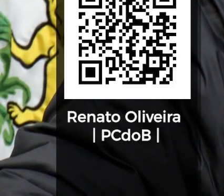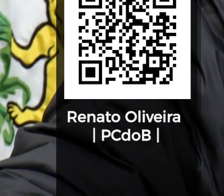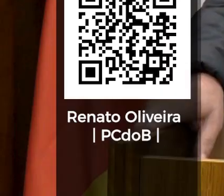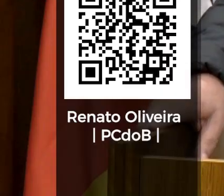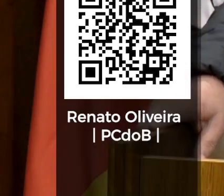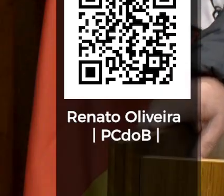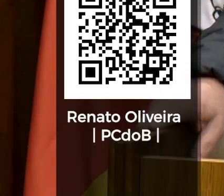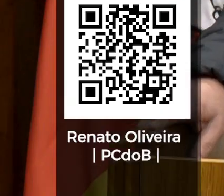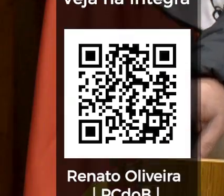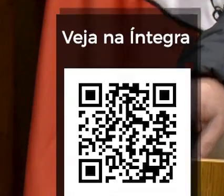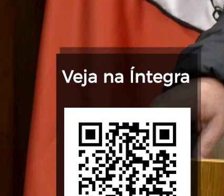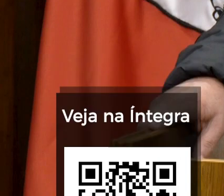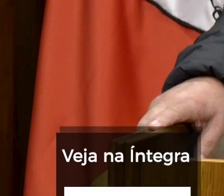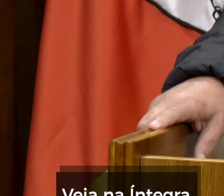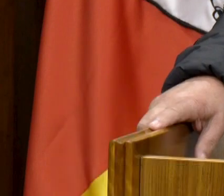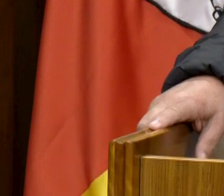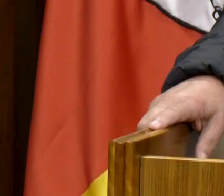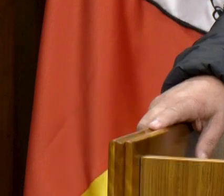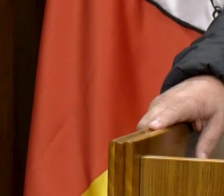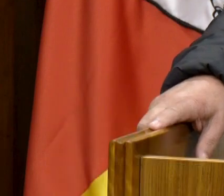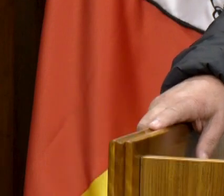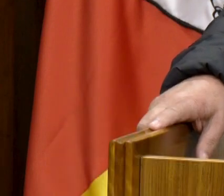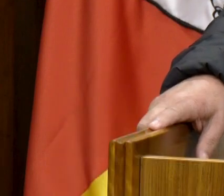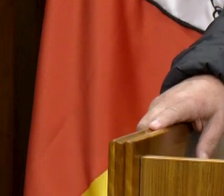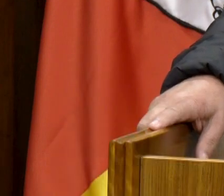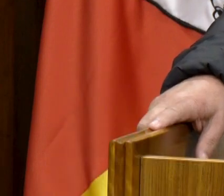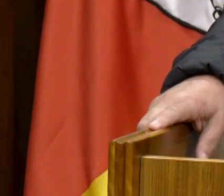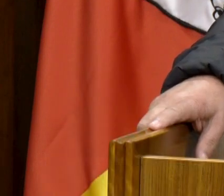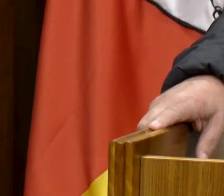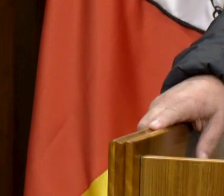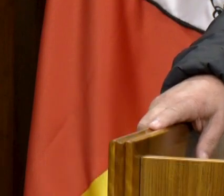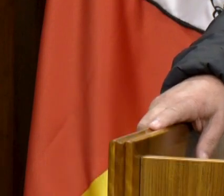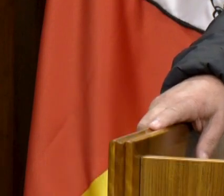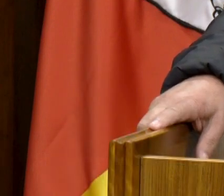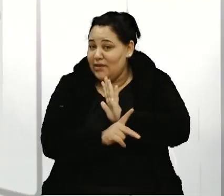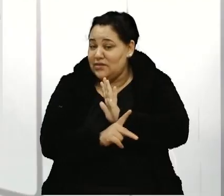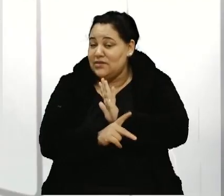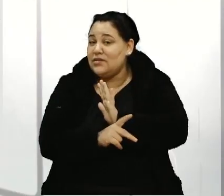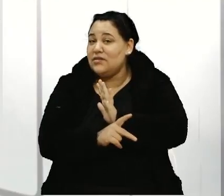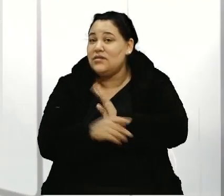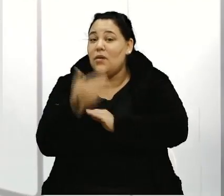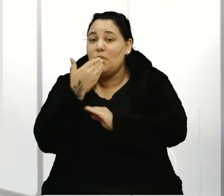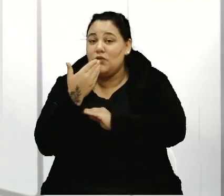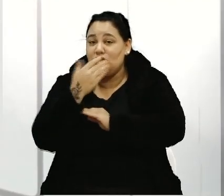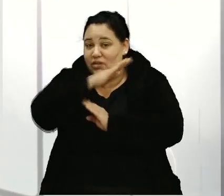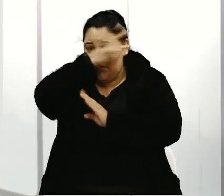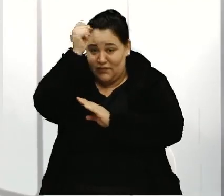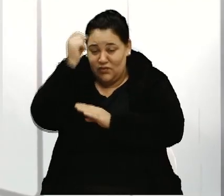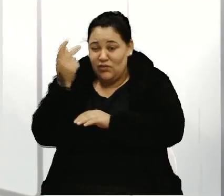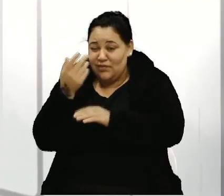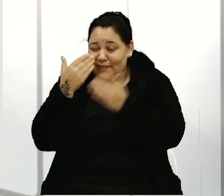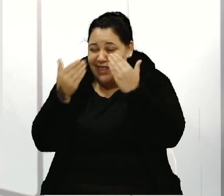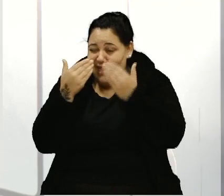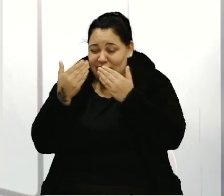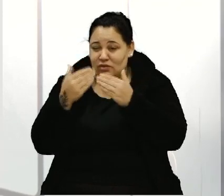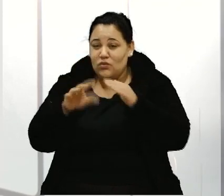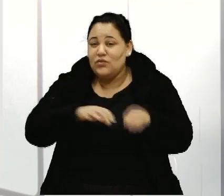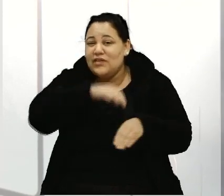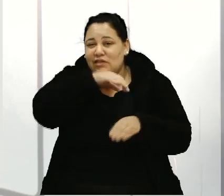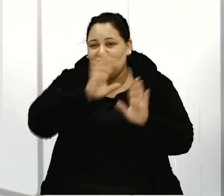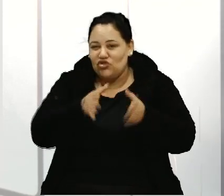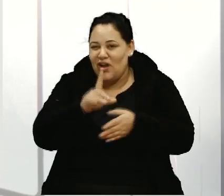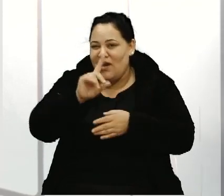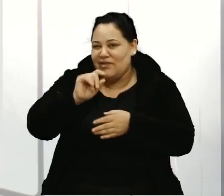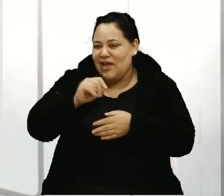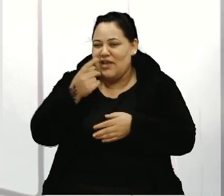residências, com solicitação de famílias para serem retiradas do local. A prefeitura mapeou esses terrenos já há uns 10, 12